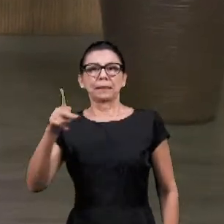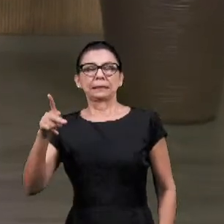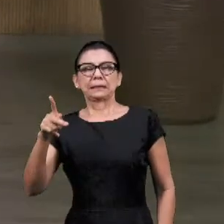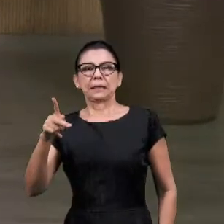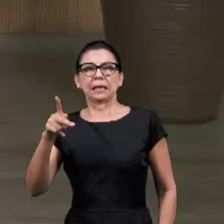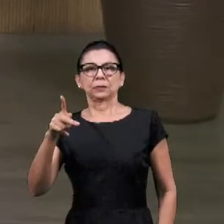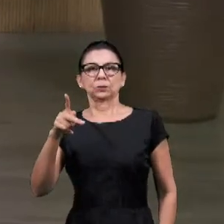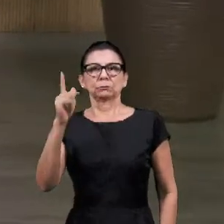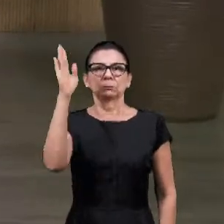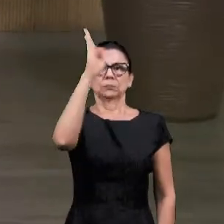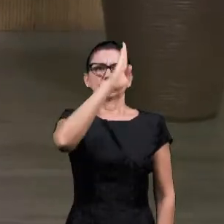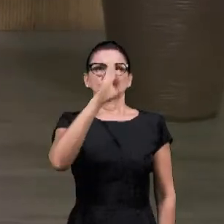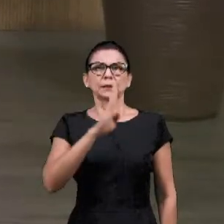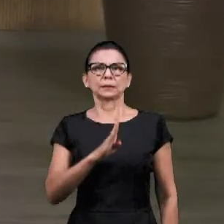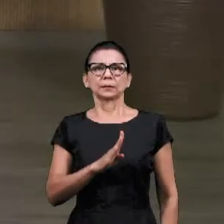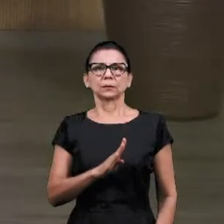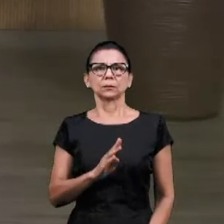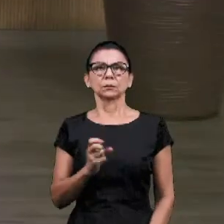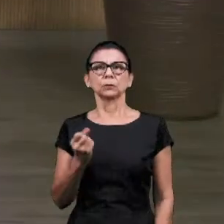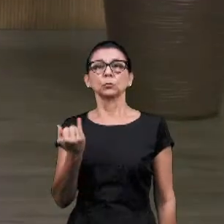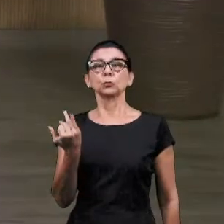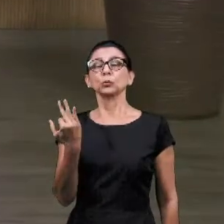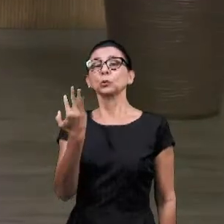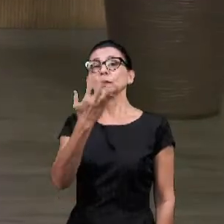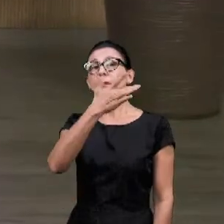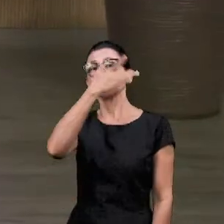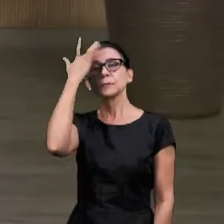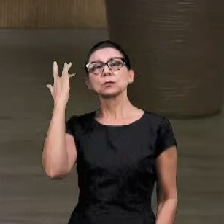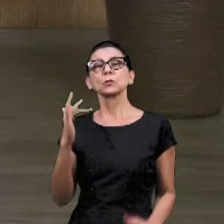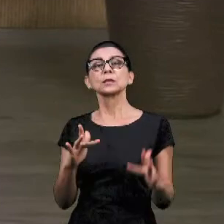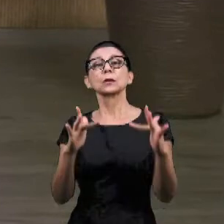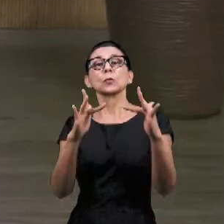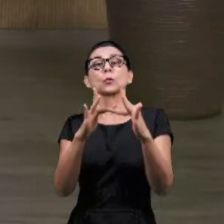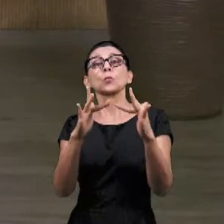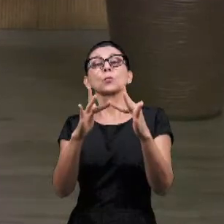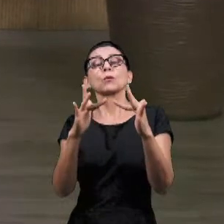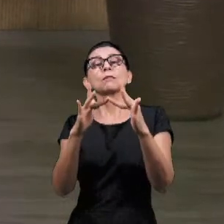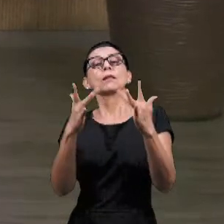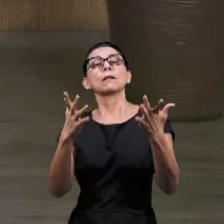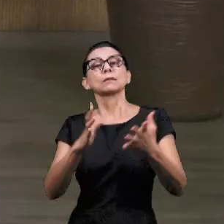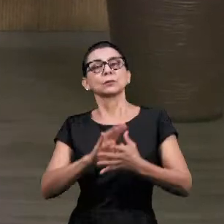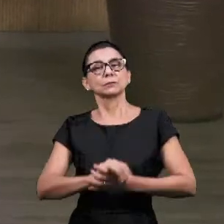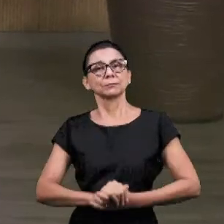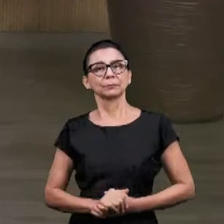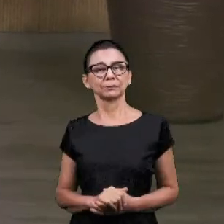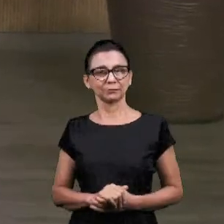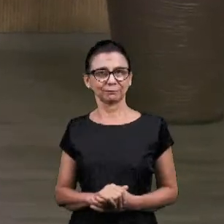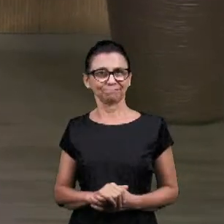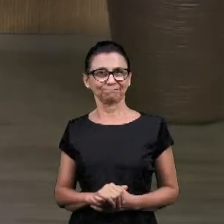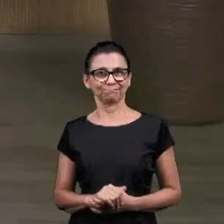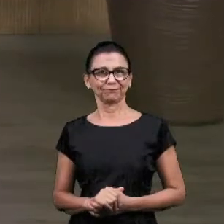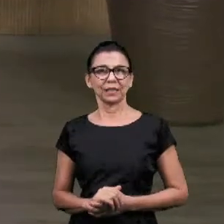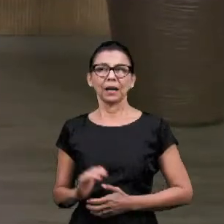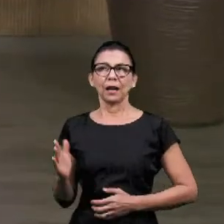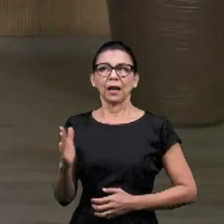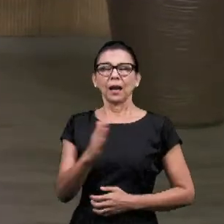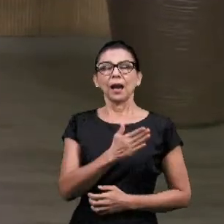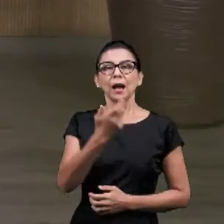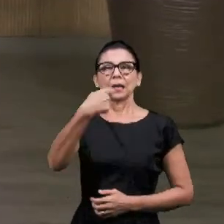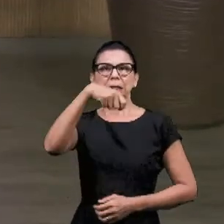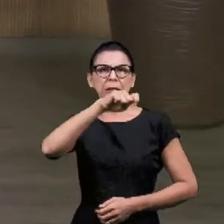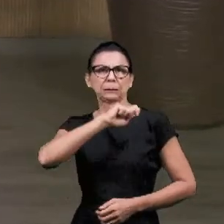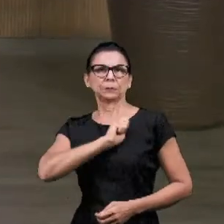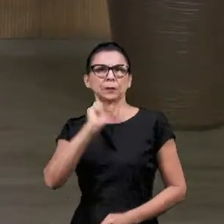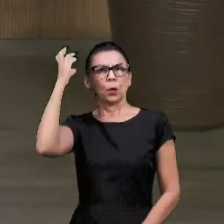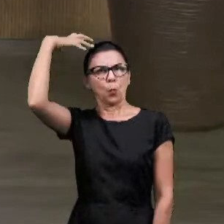têm acesso ao rei da Espanha? A Espanha tem ainda rei, a rainha da Inglaterra,